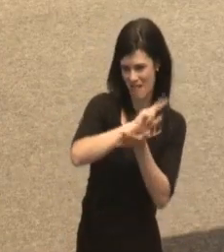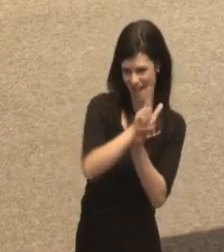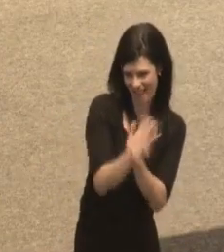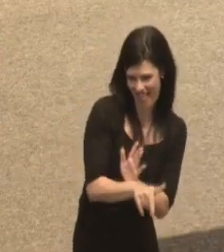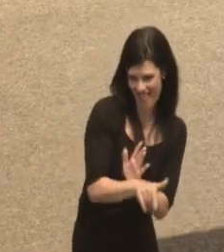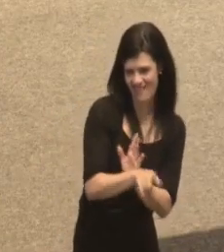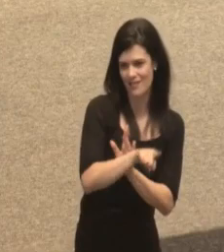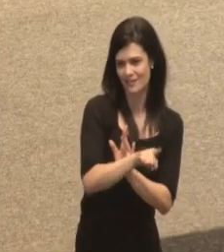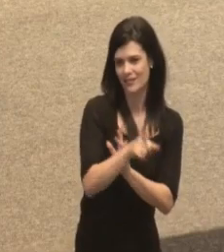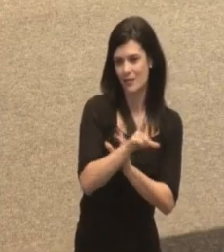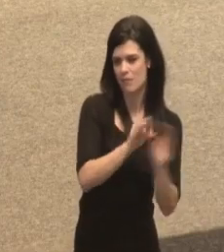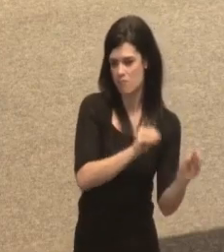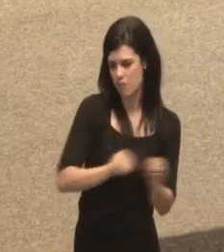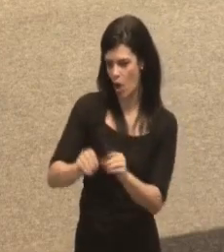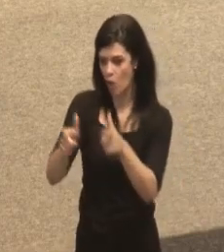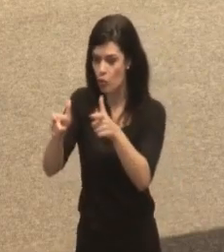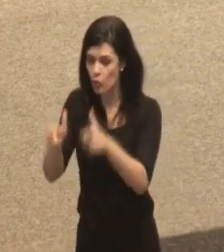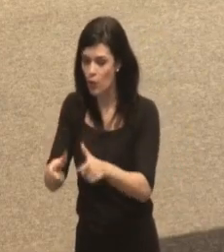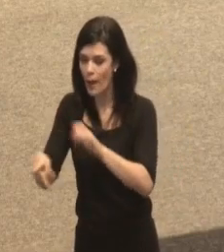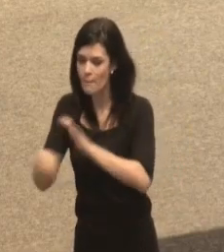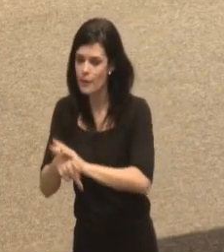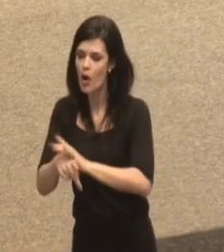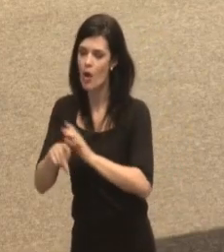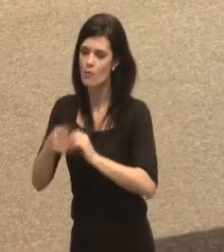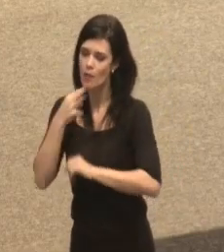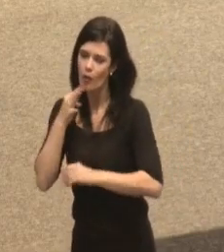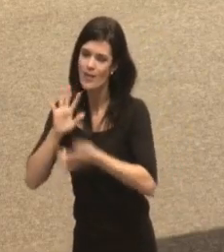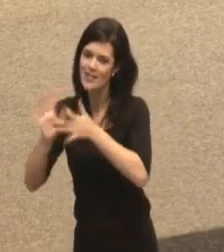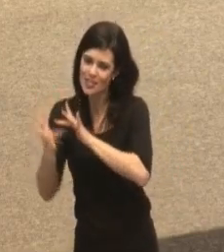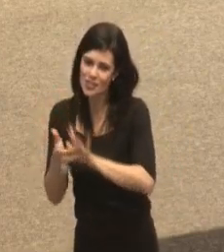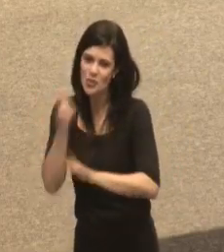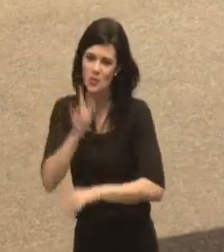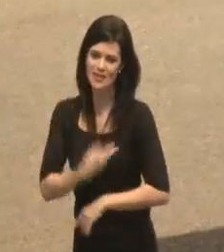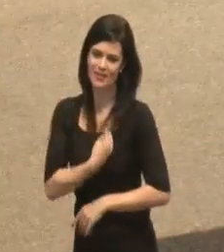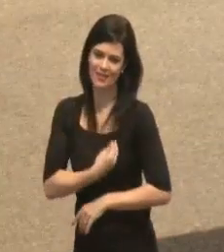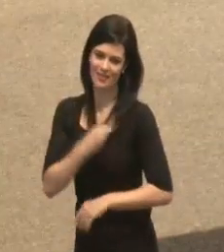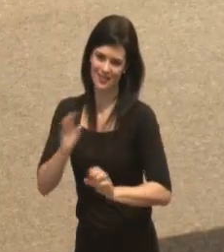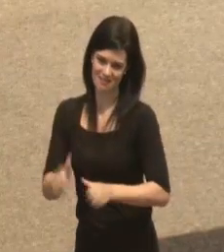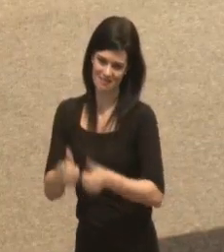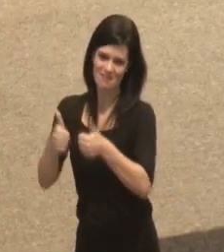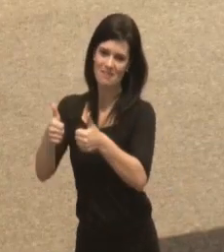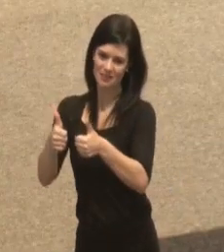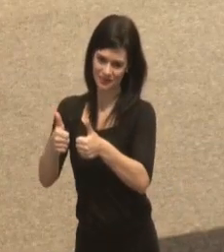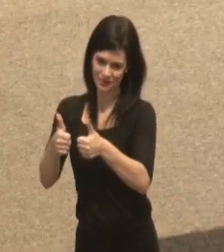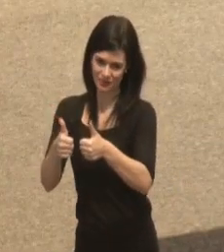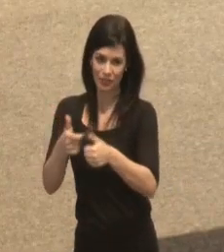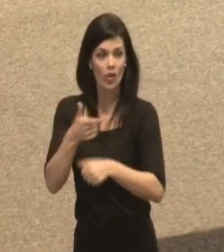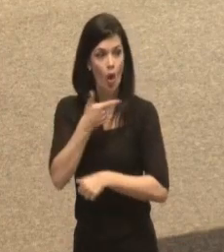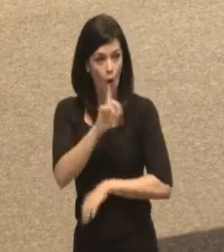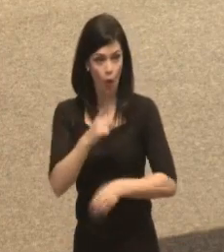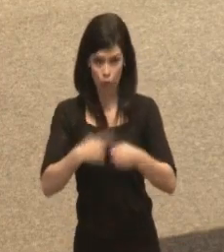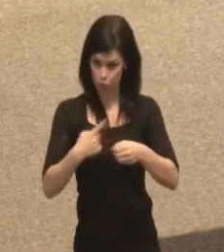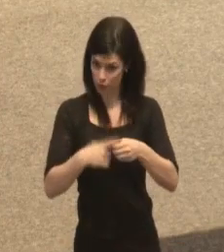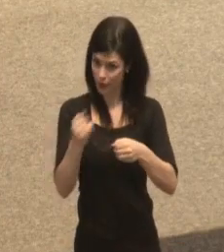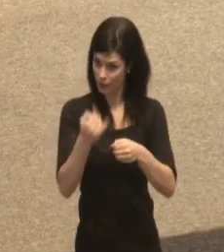vida. Pastor Kleber, que está ali no Vale do Amanhecer, um desafio gigante, pastor, mas não recua, porque o Senhor dos Exércitos está contigo, o Deus de